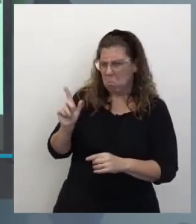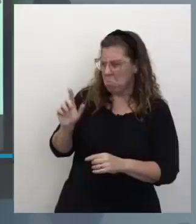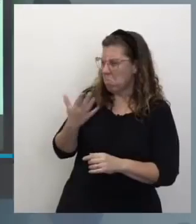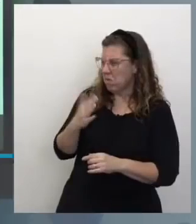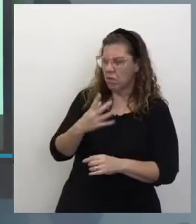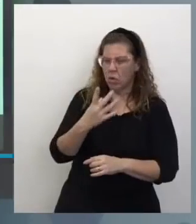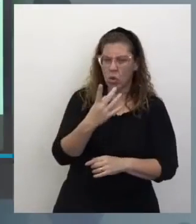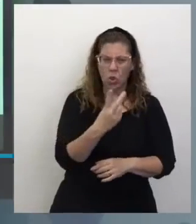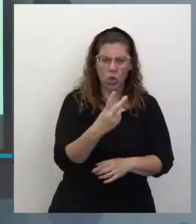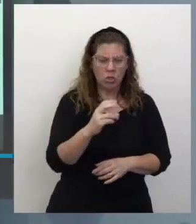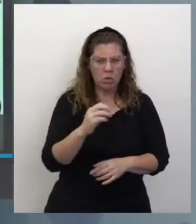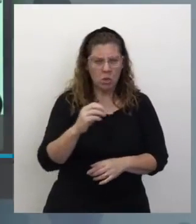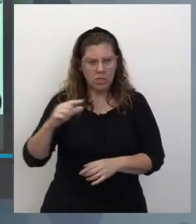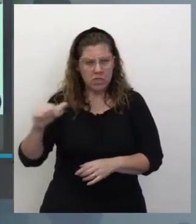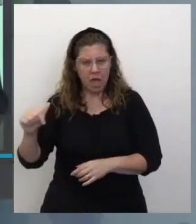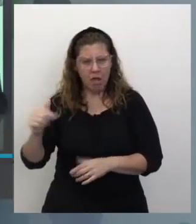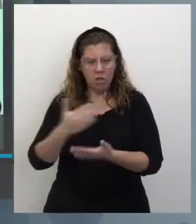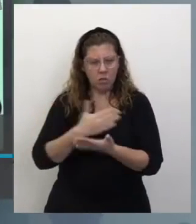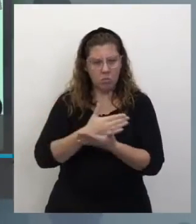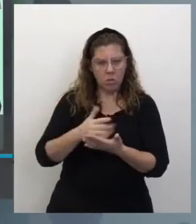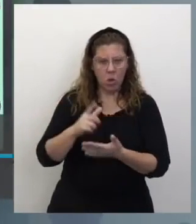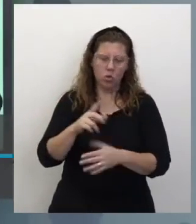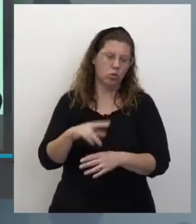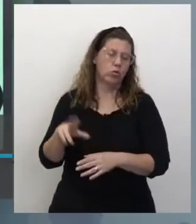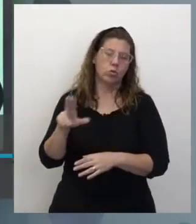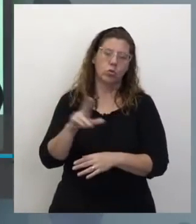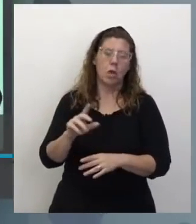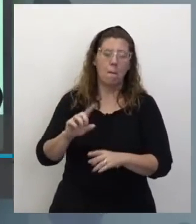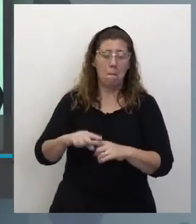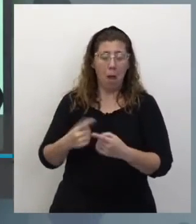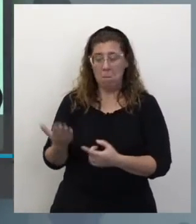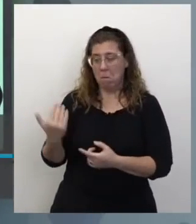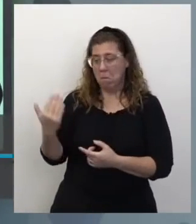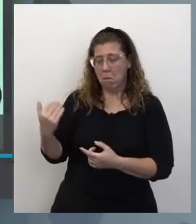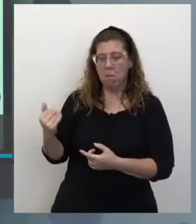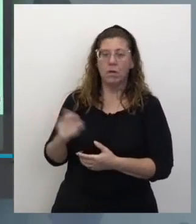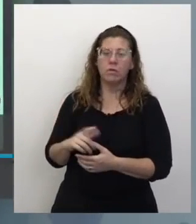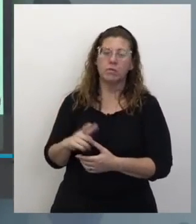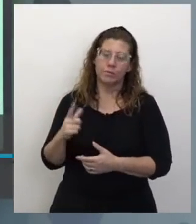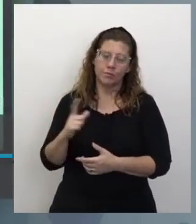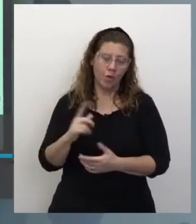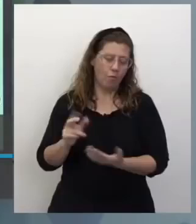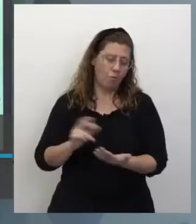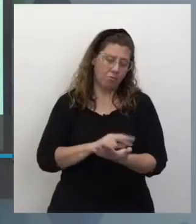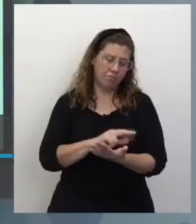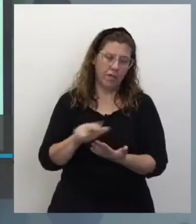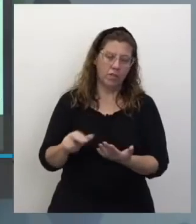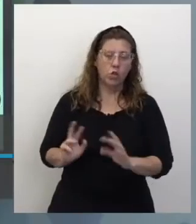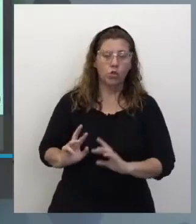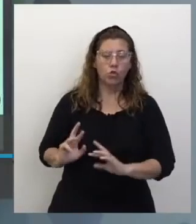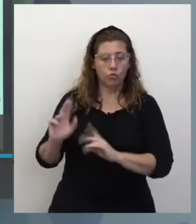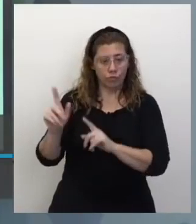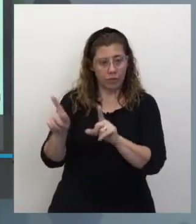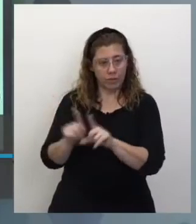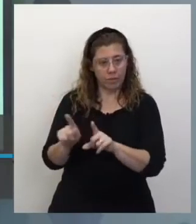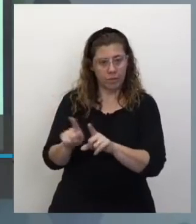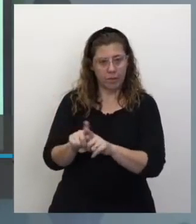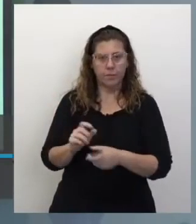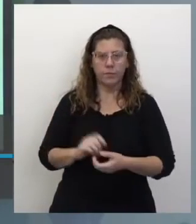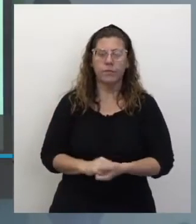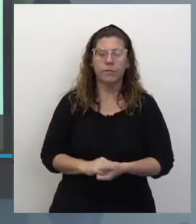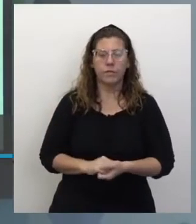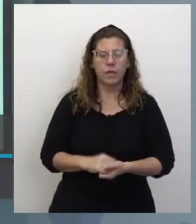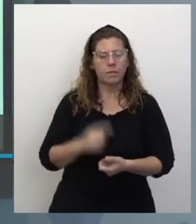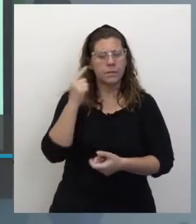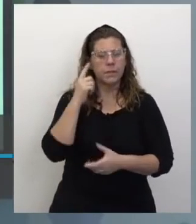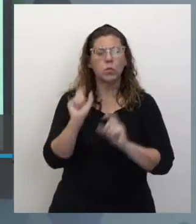os memes, alguns memes lá no Twitter, hoje em dia vocês não usam muito mais outros memes. E aí a gente tem vários memes diferentes, né? Então, a gente tem que